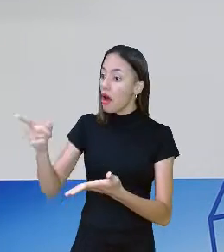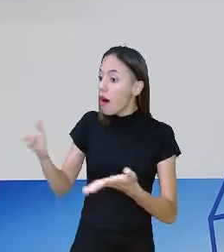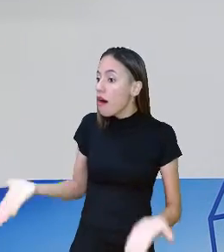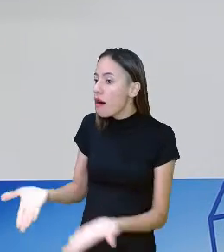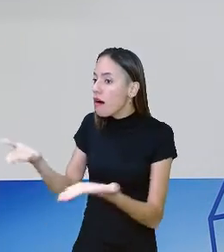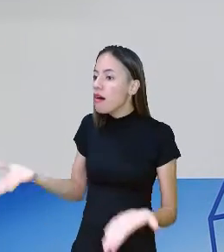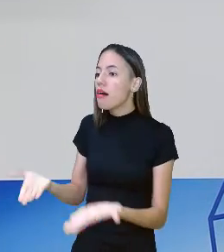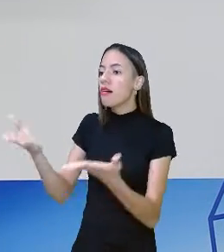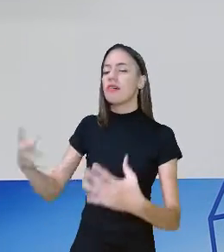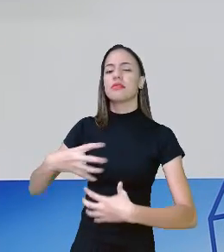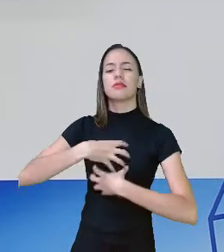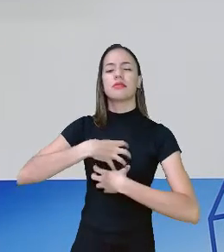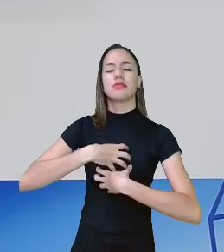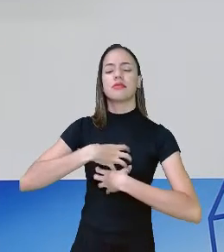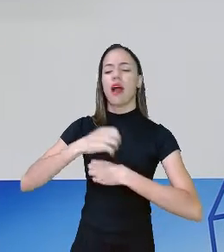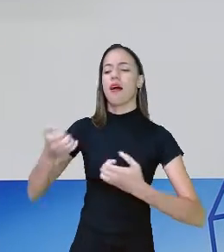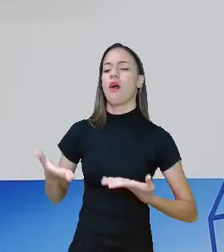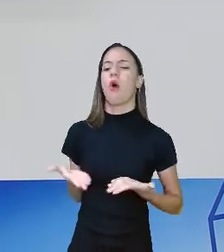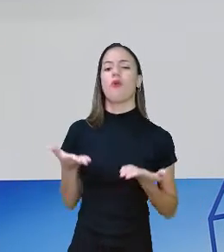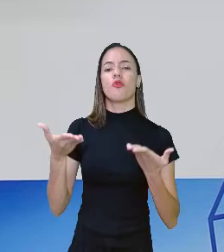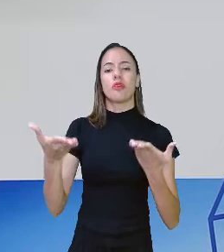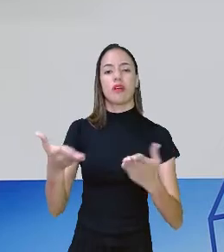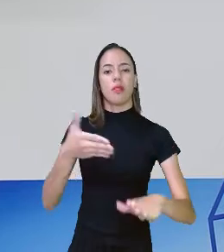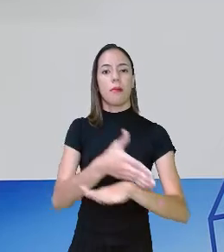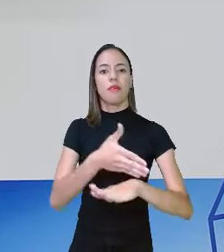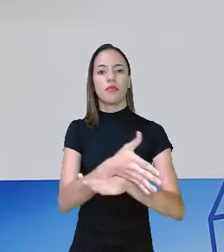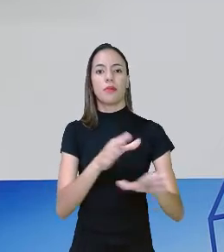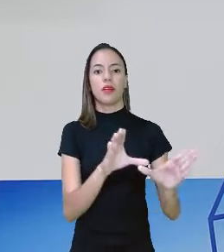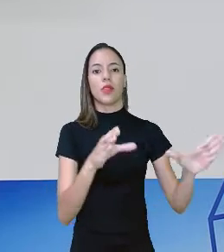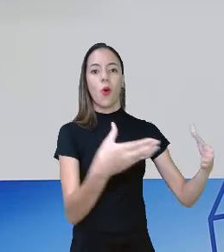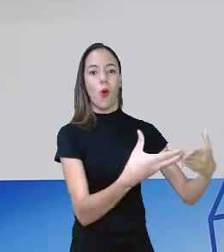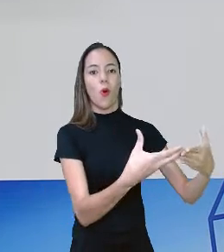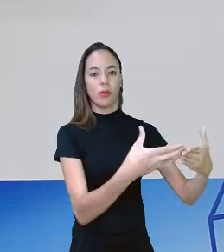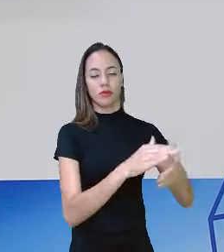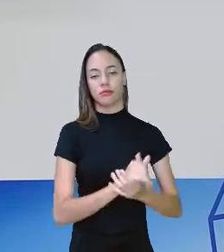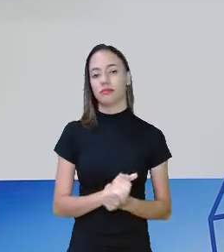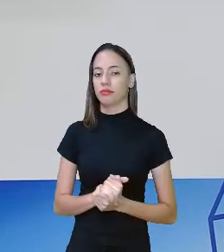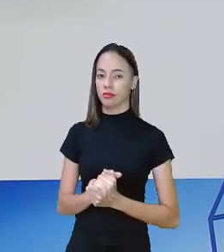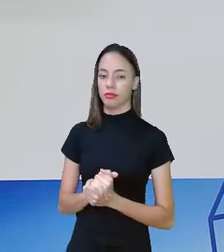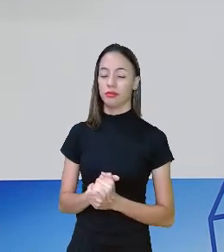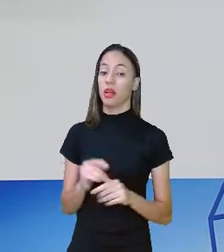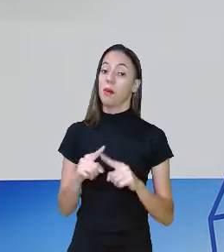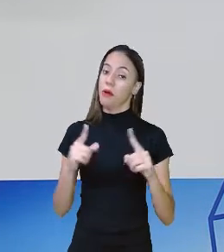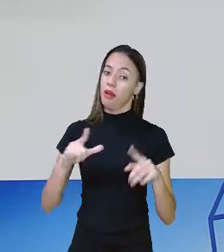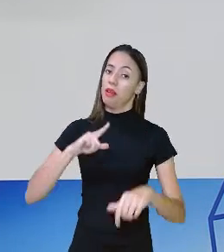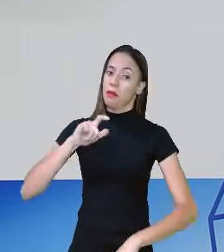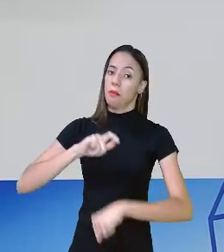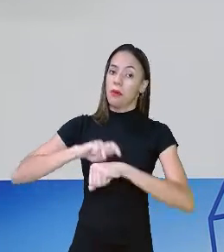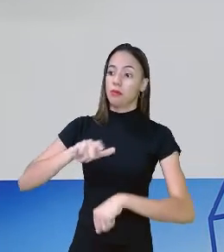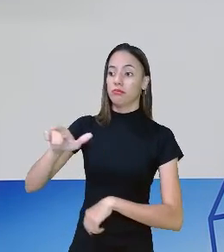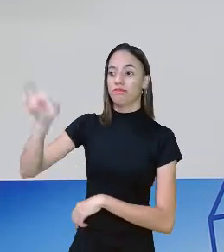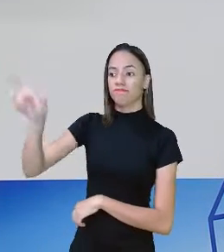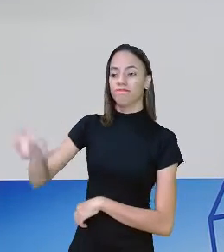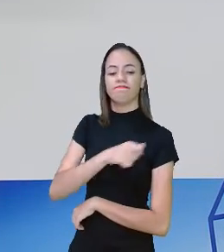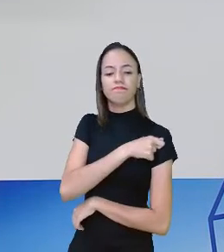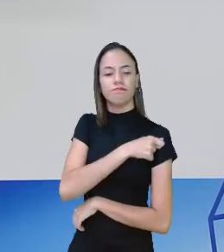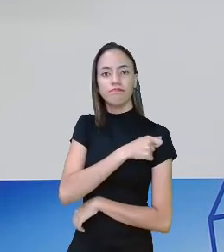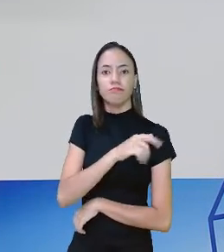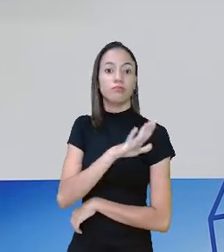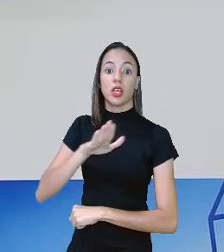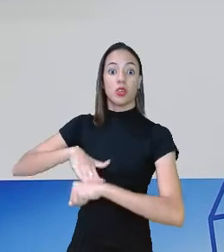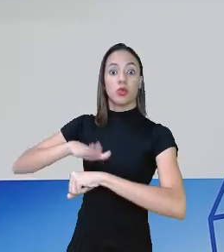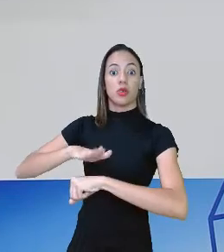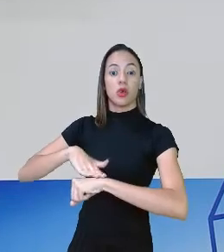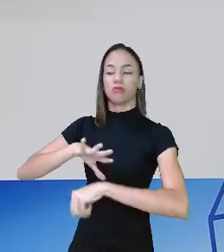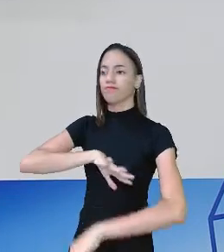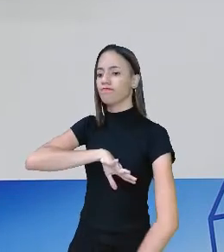que ele sinta-se convidado, fazendo parte daquele grupo. Mas ele vai ter um momento que ele vai ter coragem de ir.